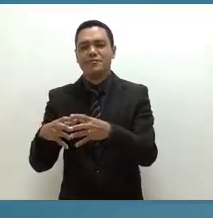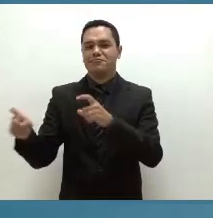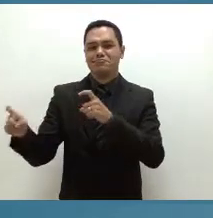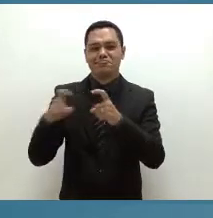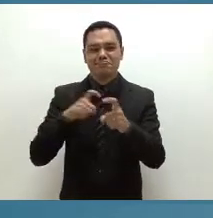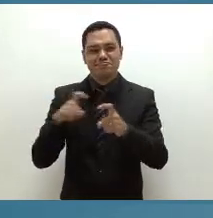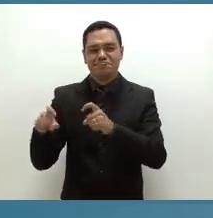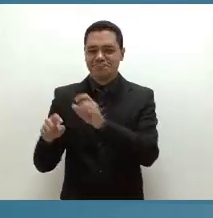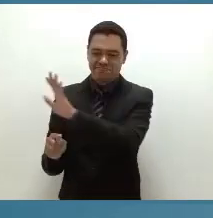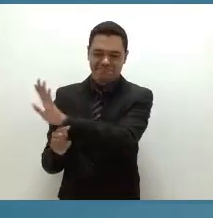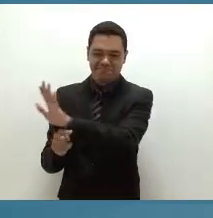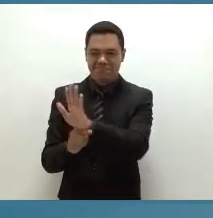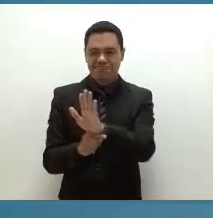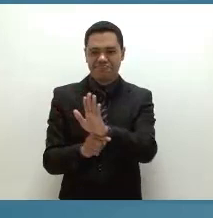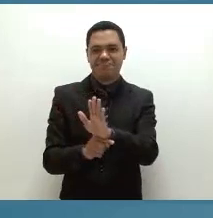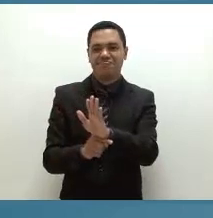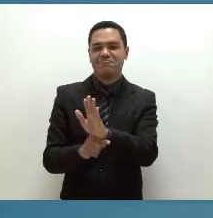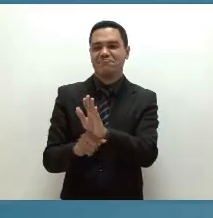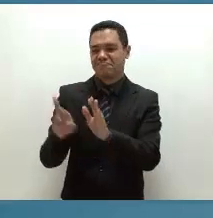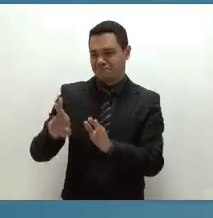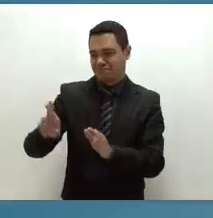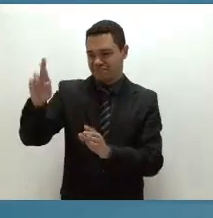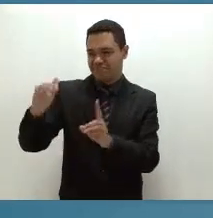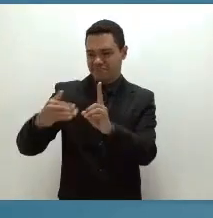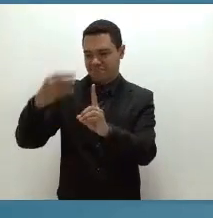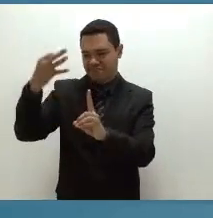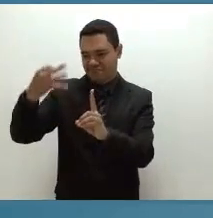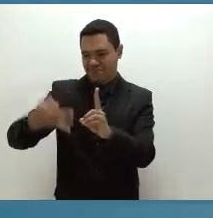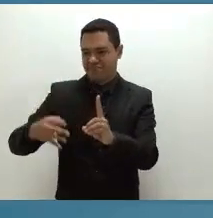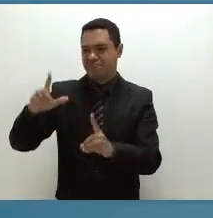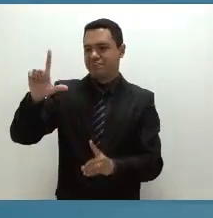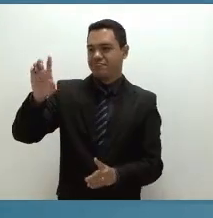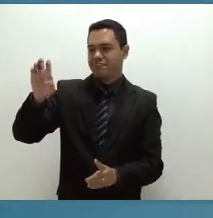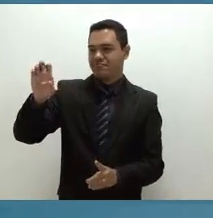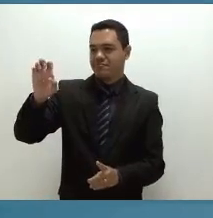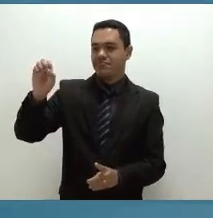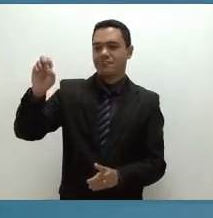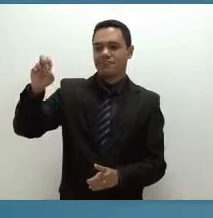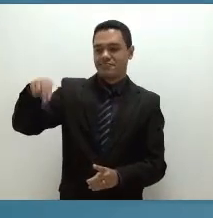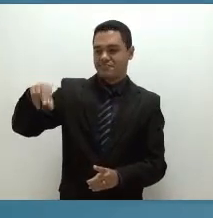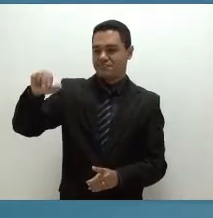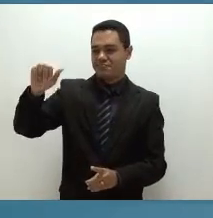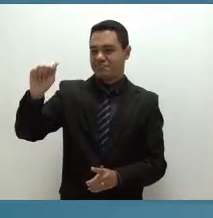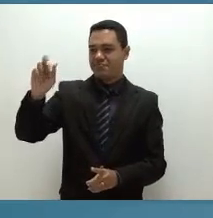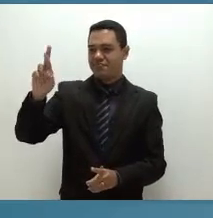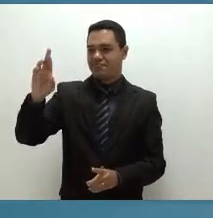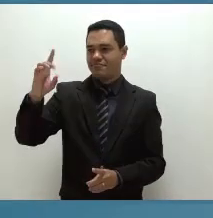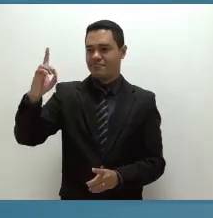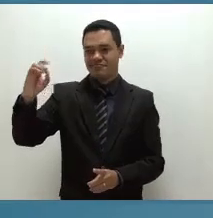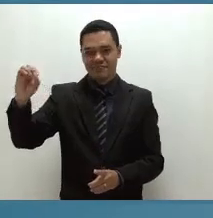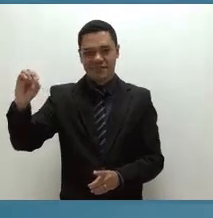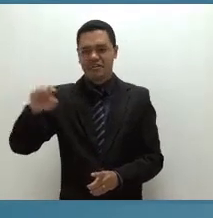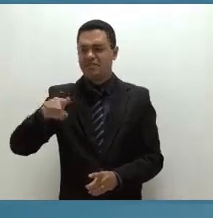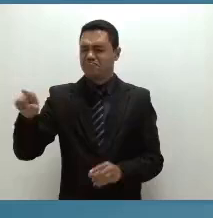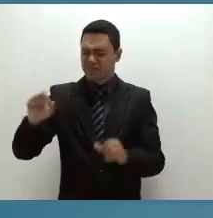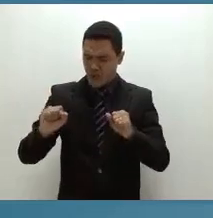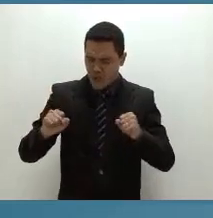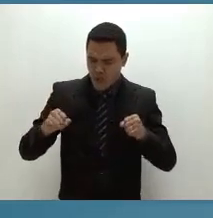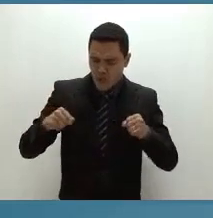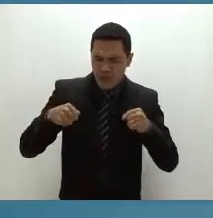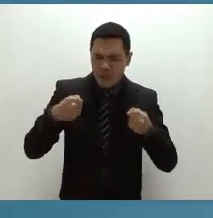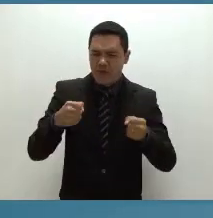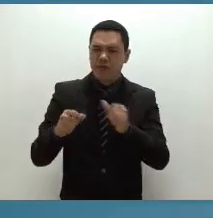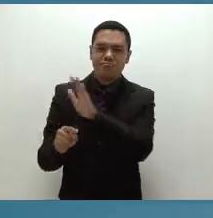pelo desembargador Leonardo Tavares, que não mede esforços na dedicação